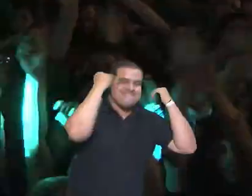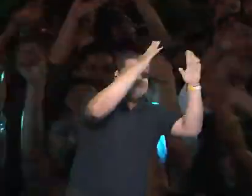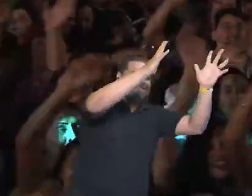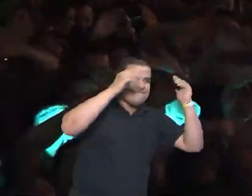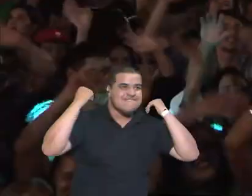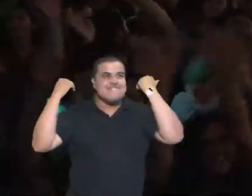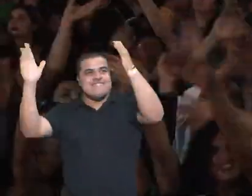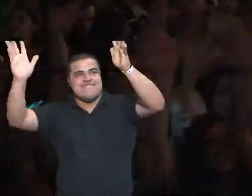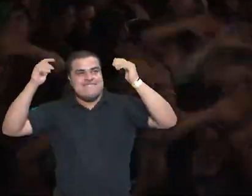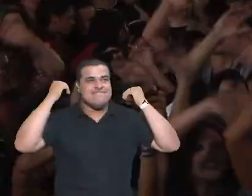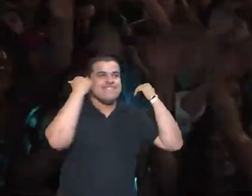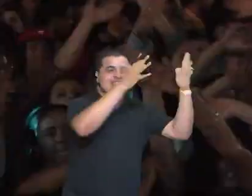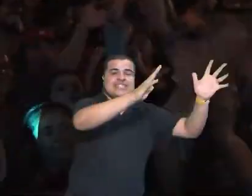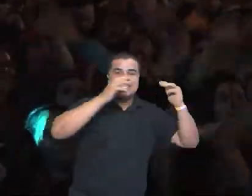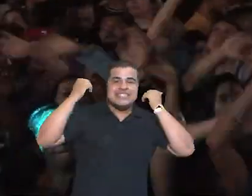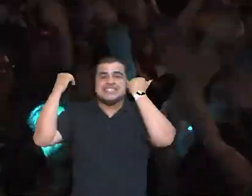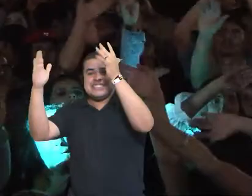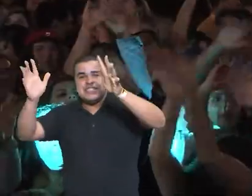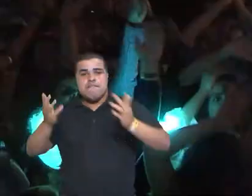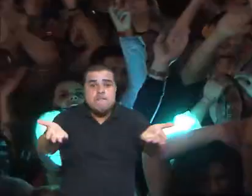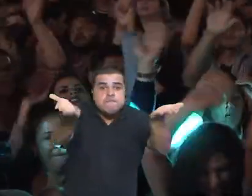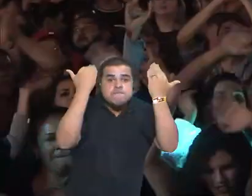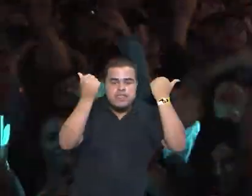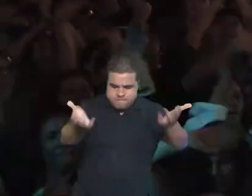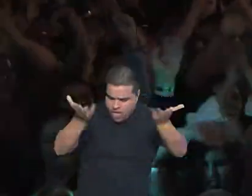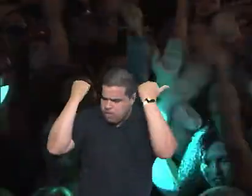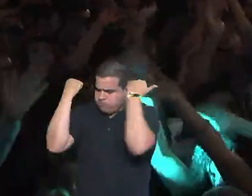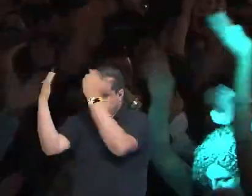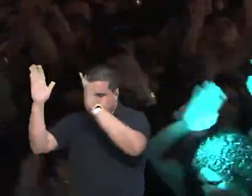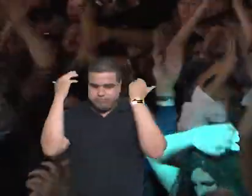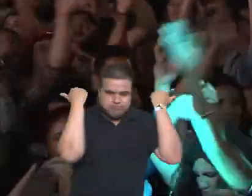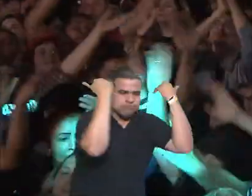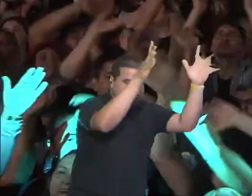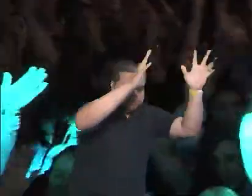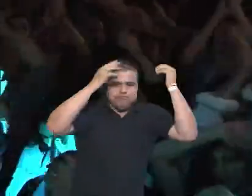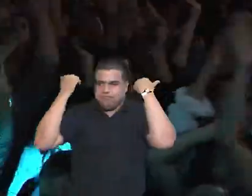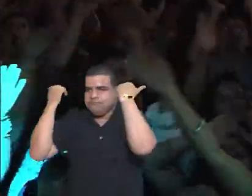eu quero ver esta mais bonito e